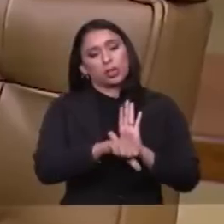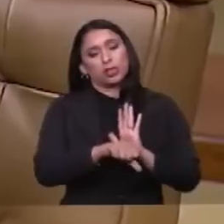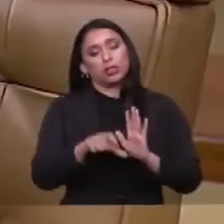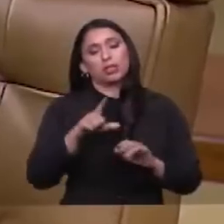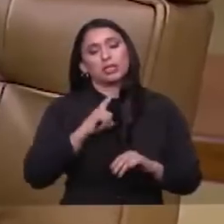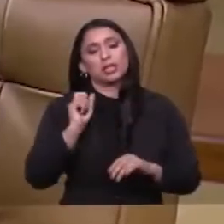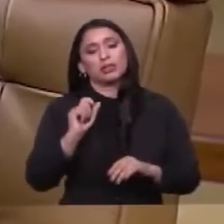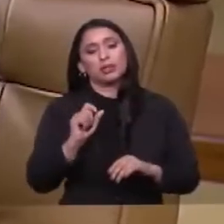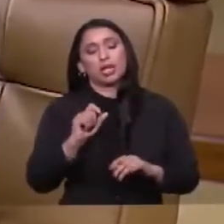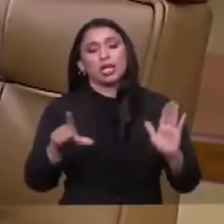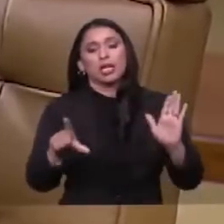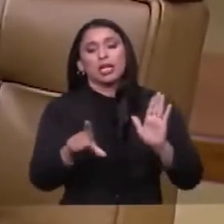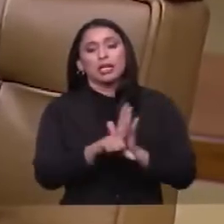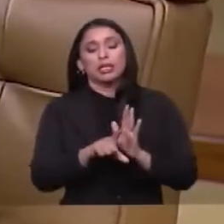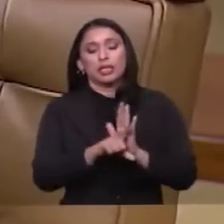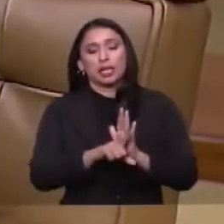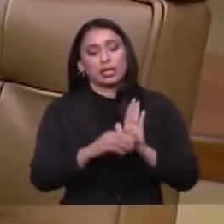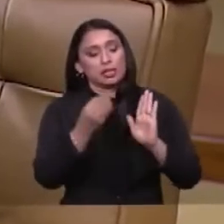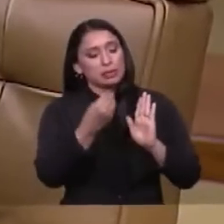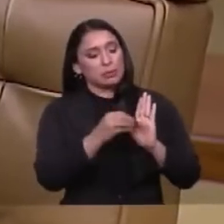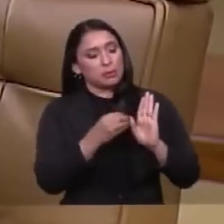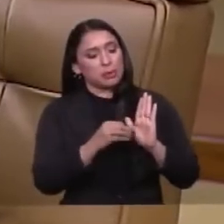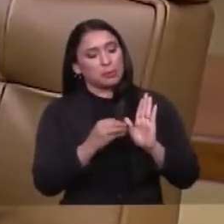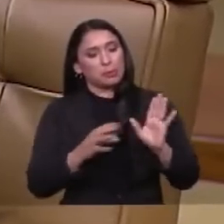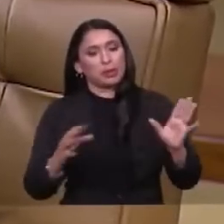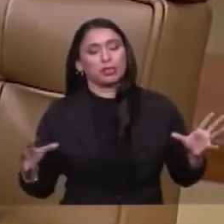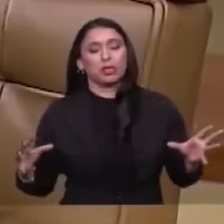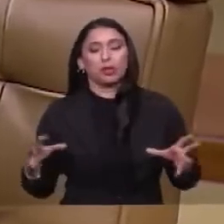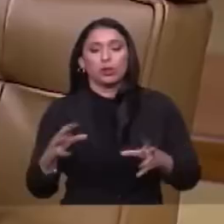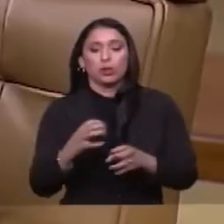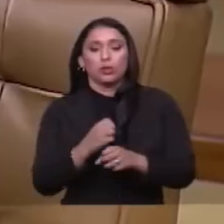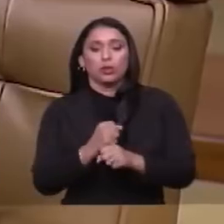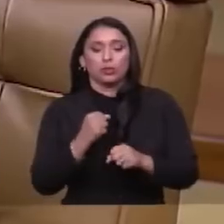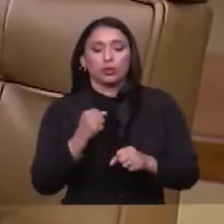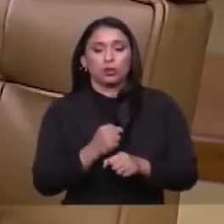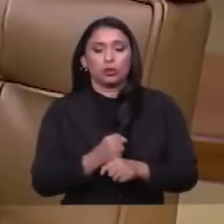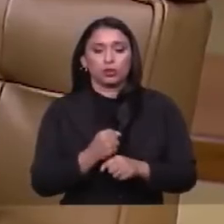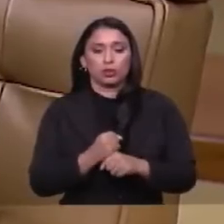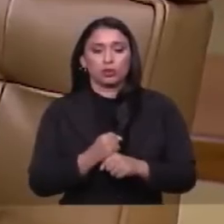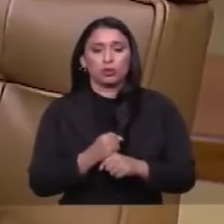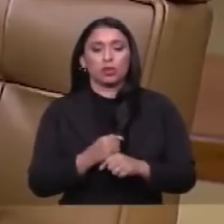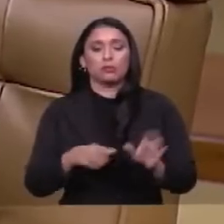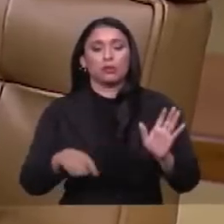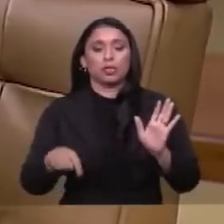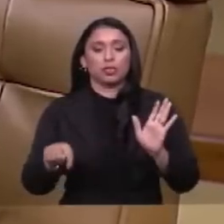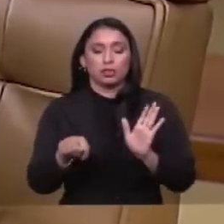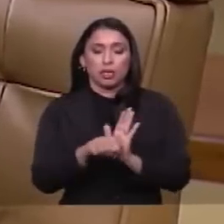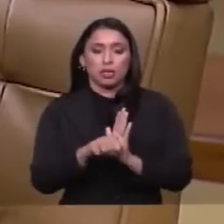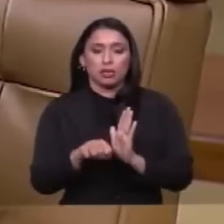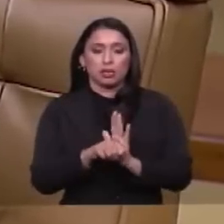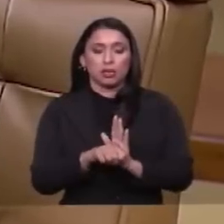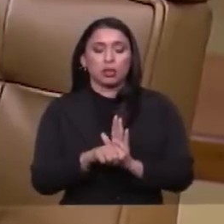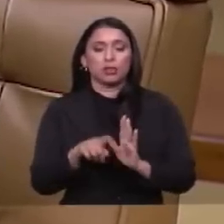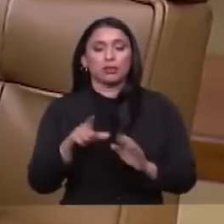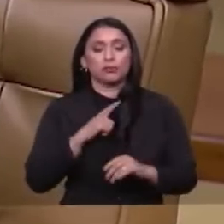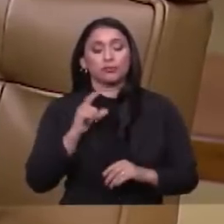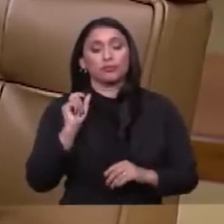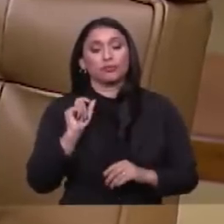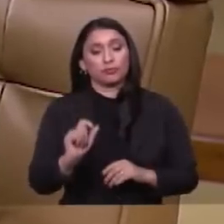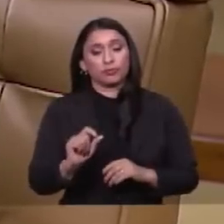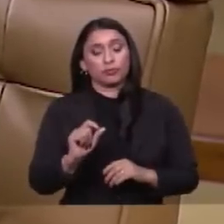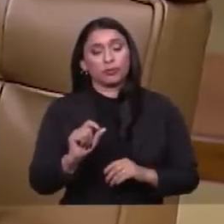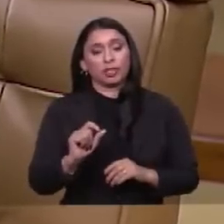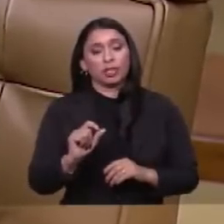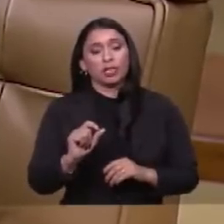para disciplinar conjuntamente a forma de aquisição de tais substâncias. Muitas delas, aliás,